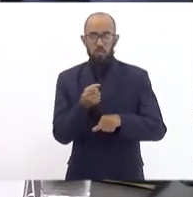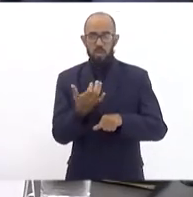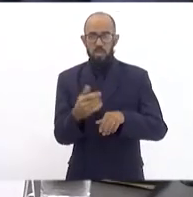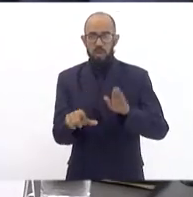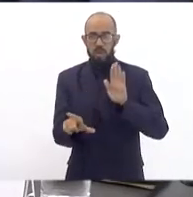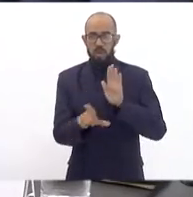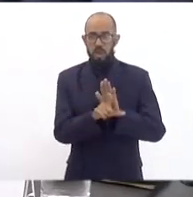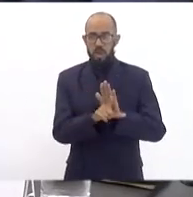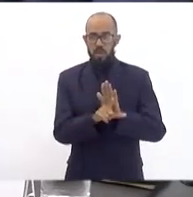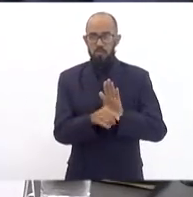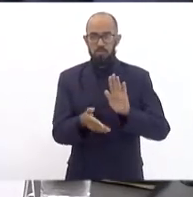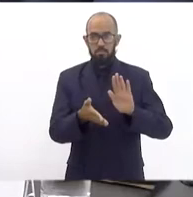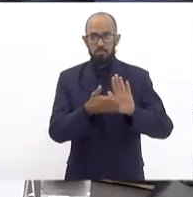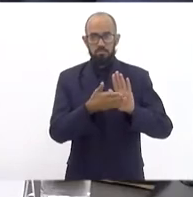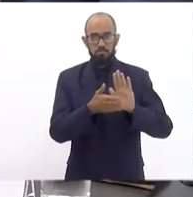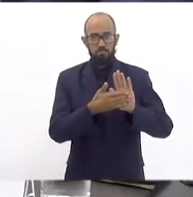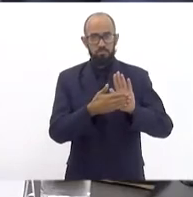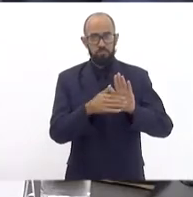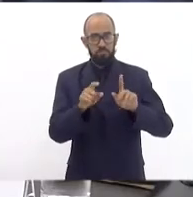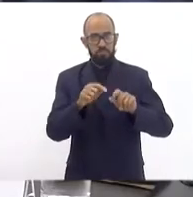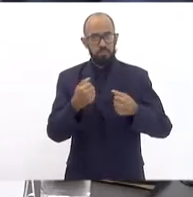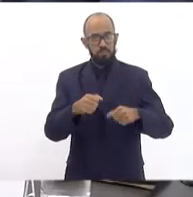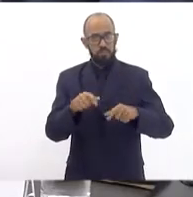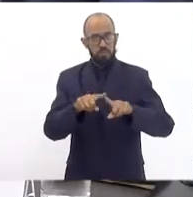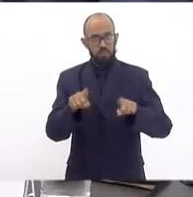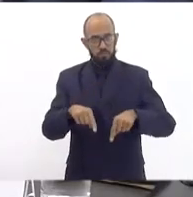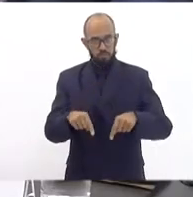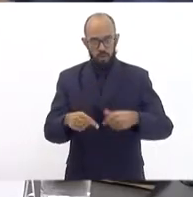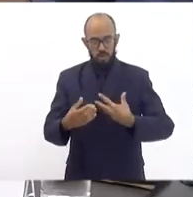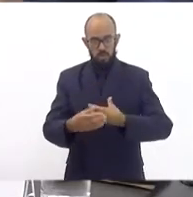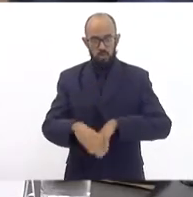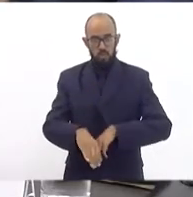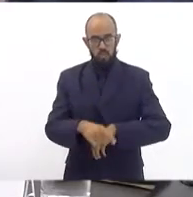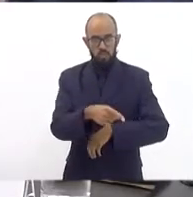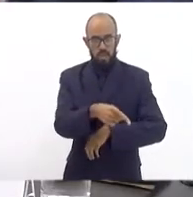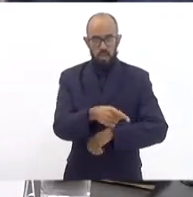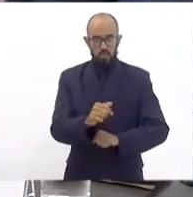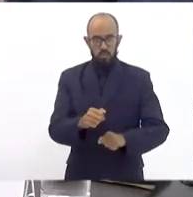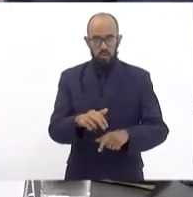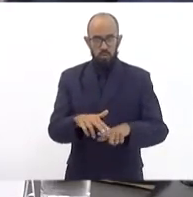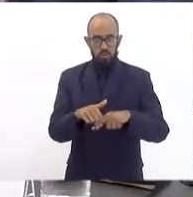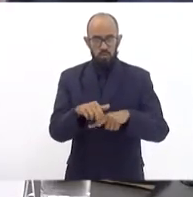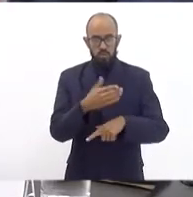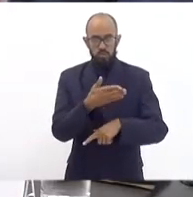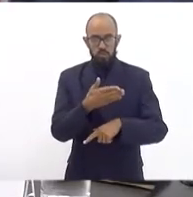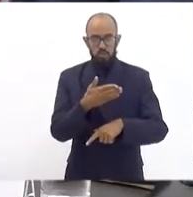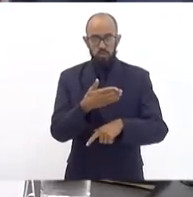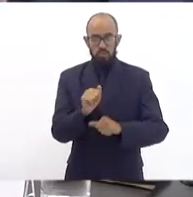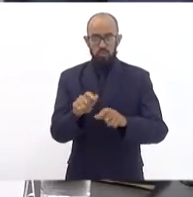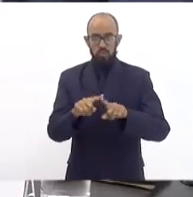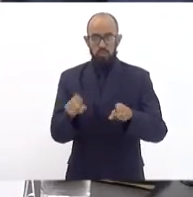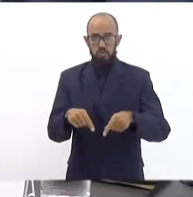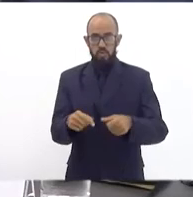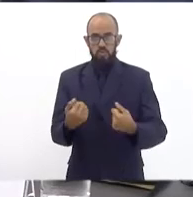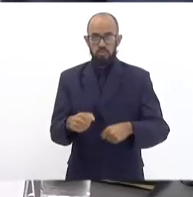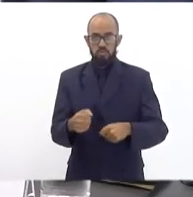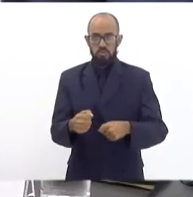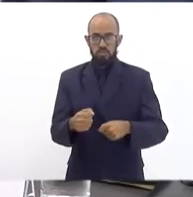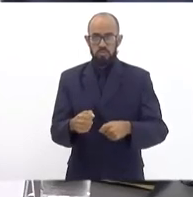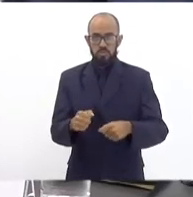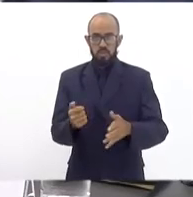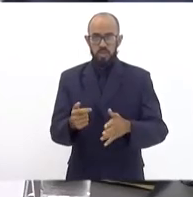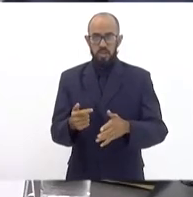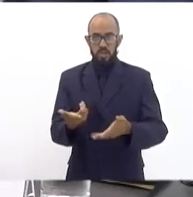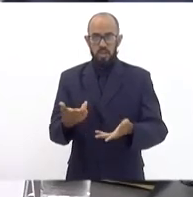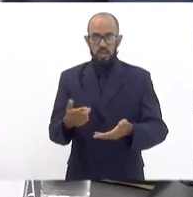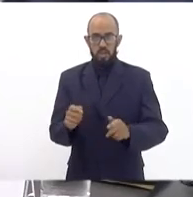agência tem que ter funcionário público concursado... Para isso. Os funcionários da agência tinham que ter o status de concursado,